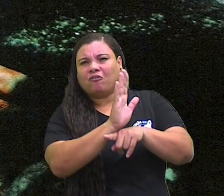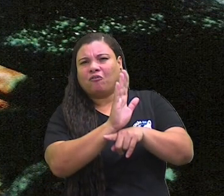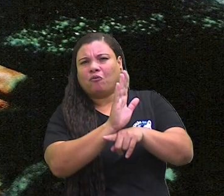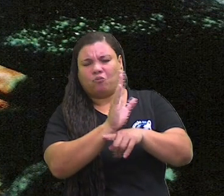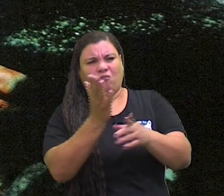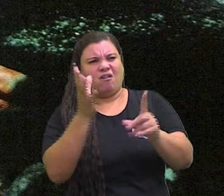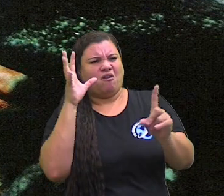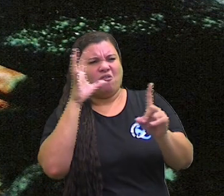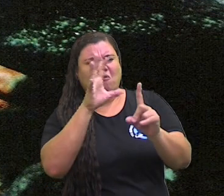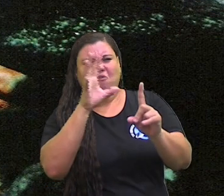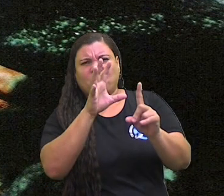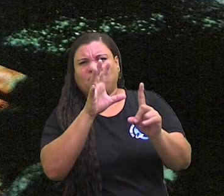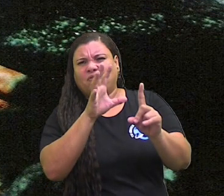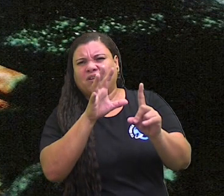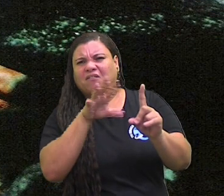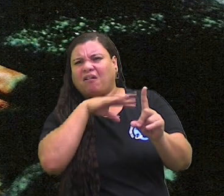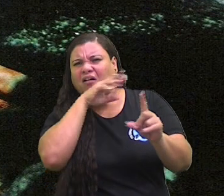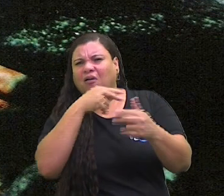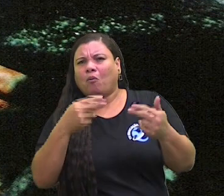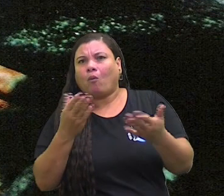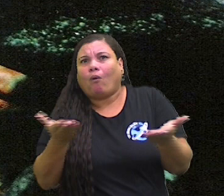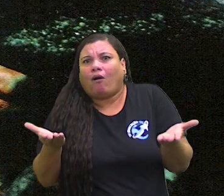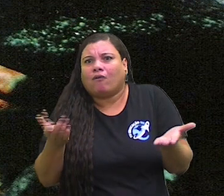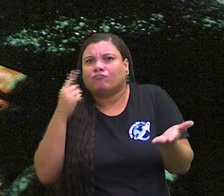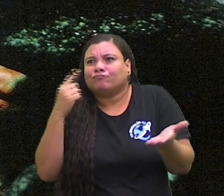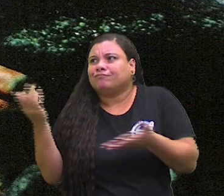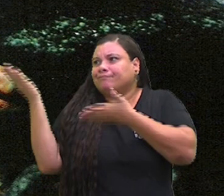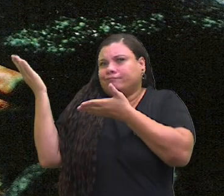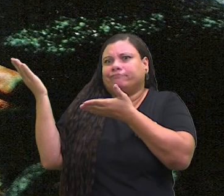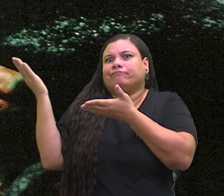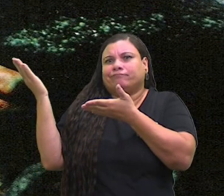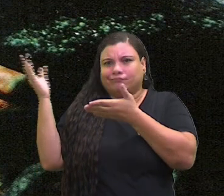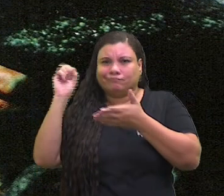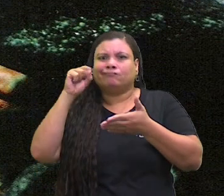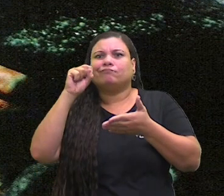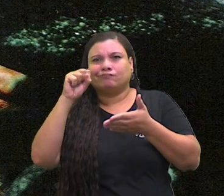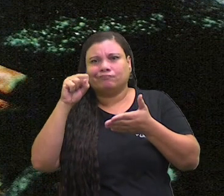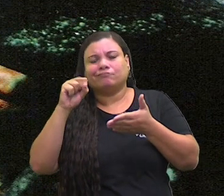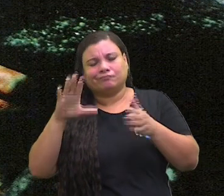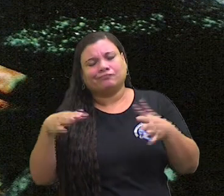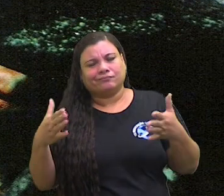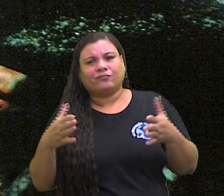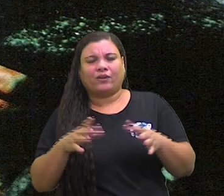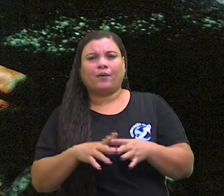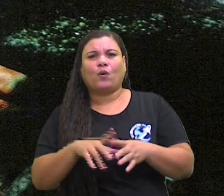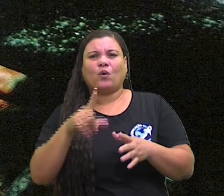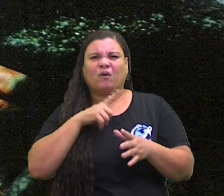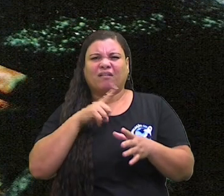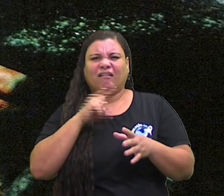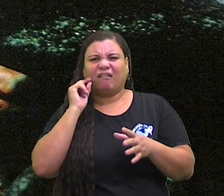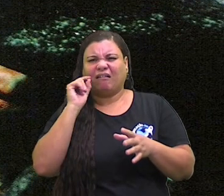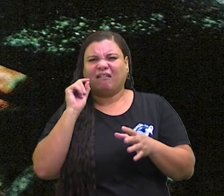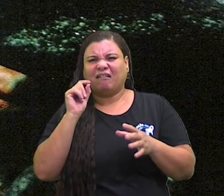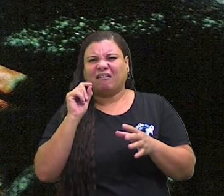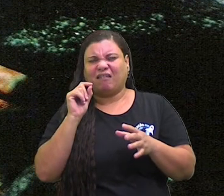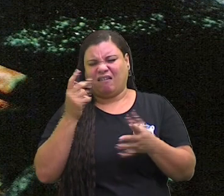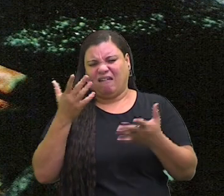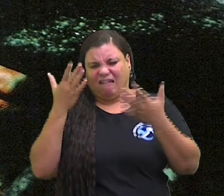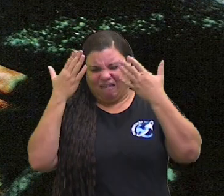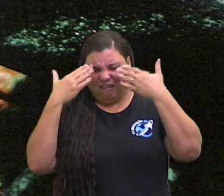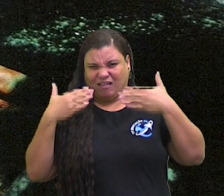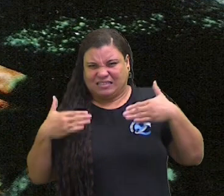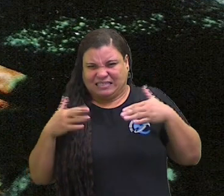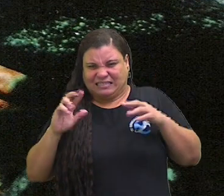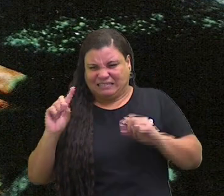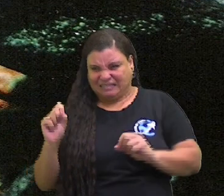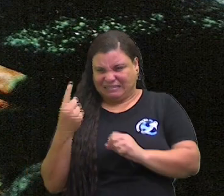fato, as lampreias marinhas, que chegam a medir 90 cm de comprimento, são visualmente assustadoras. Sabe como elas